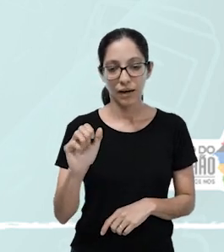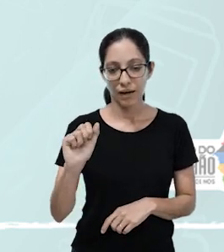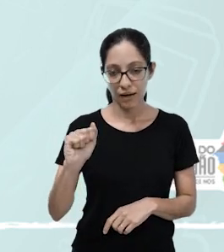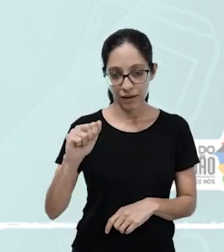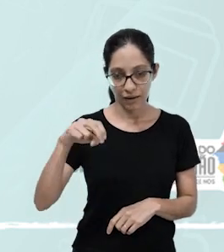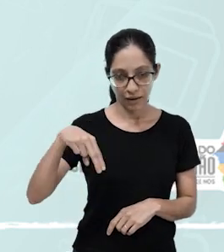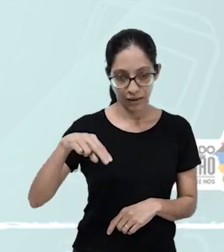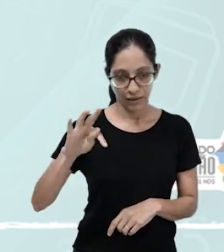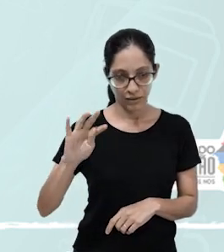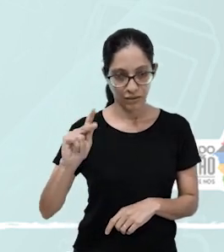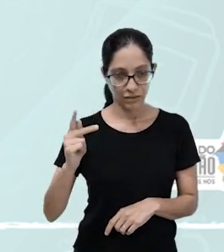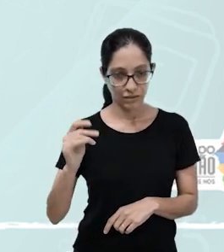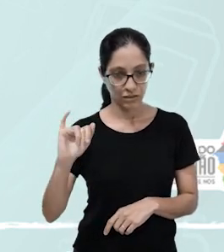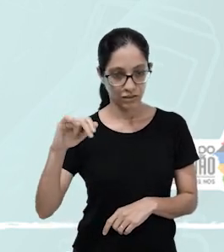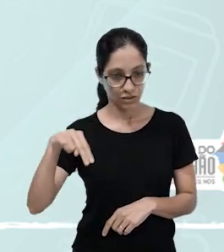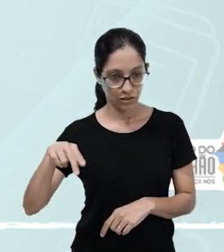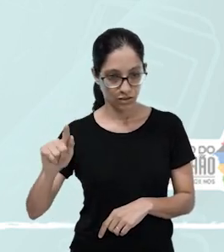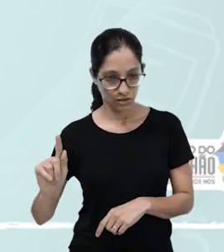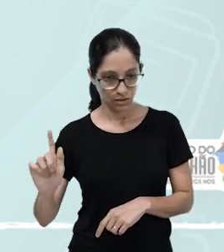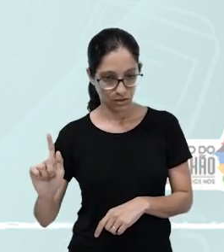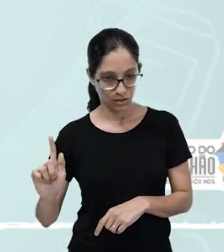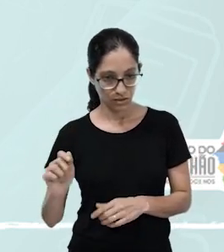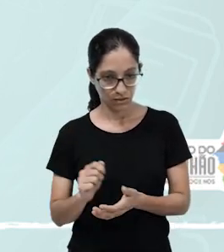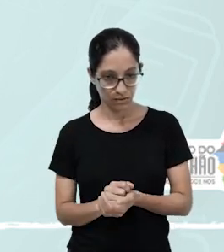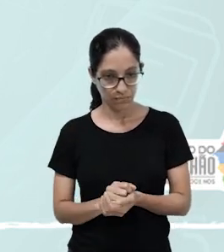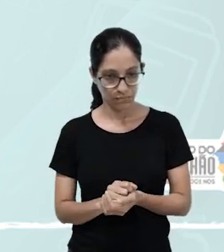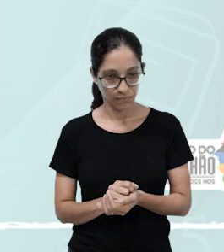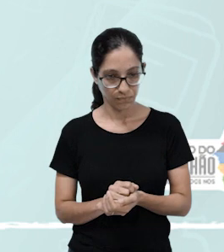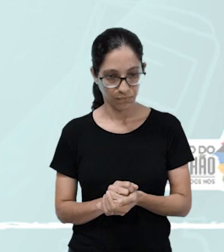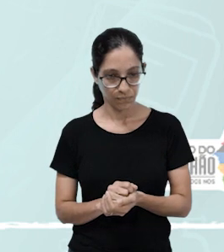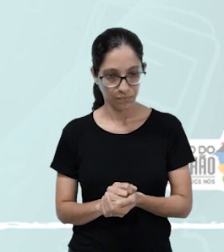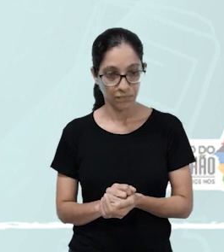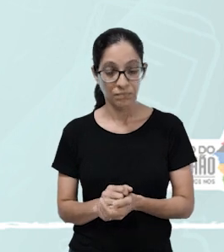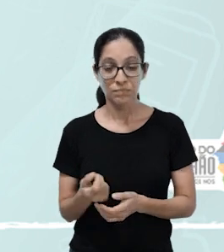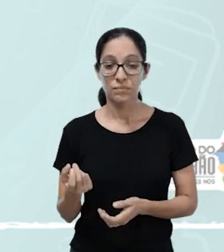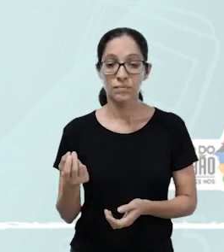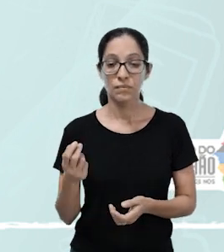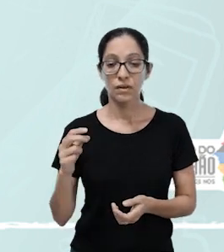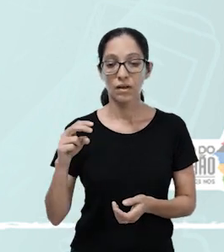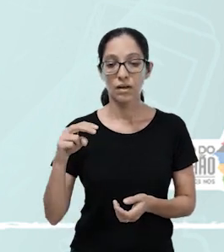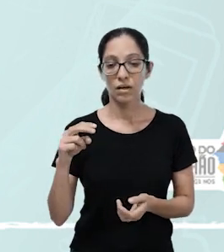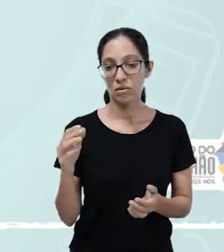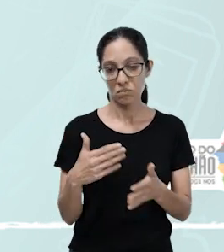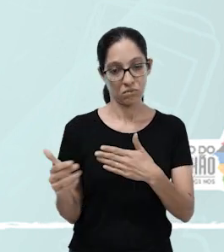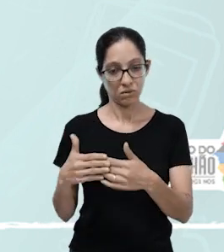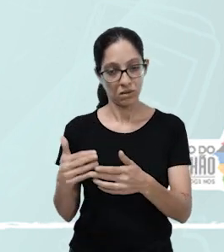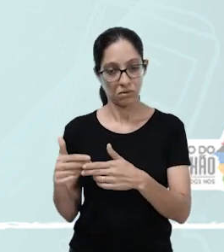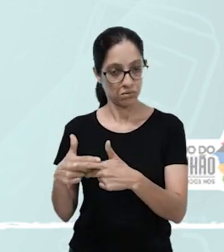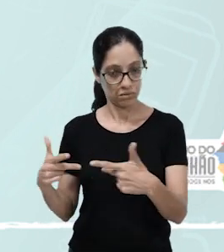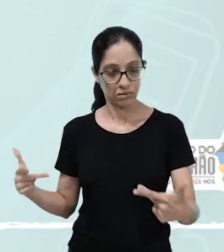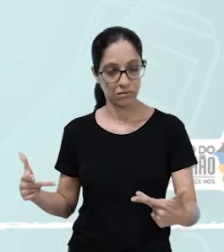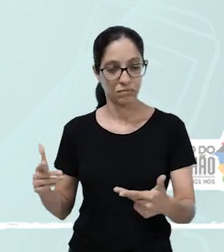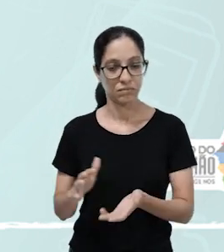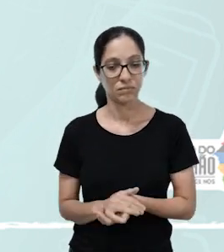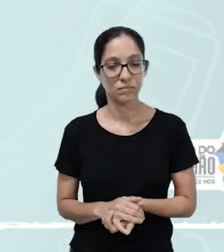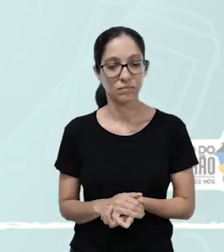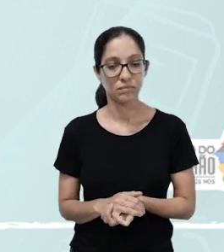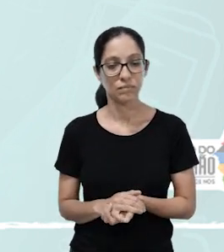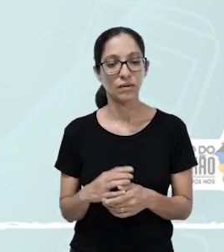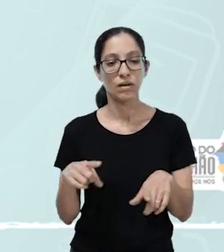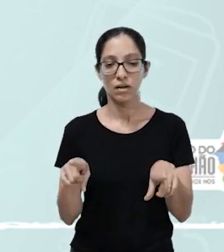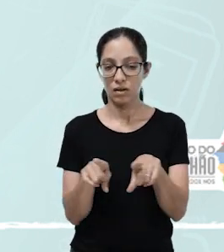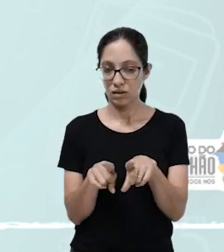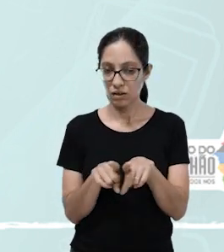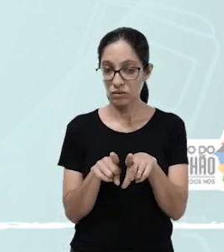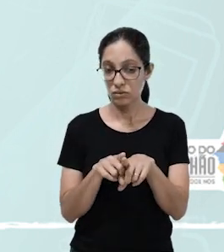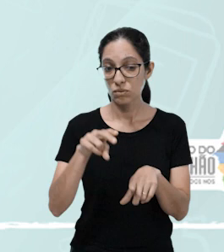um ou qualquer pessoa, tá? Anything, qualquer coisa. O caso do